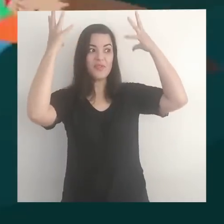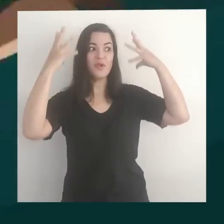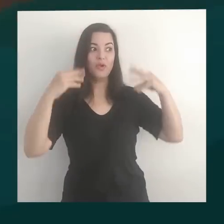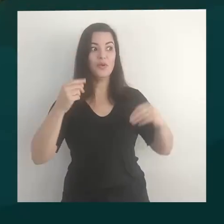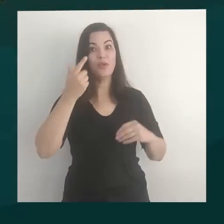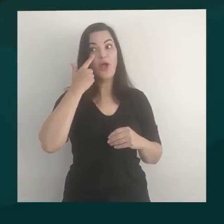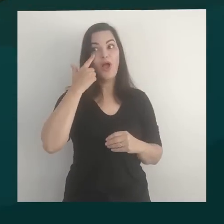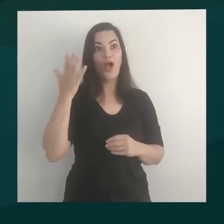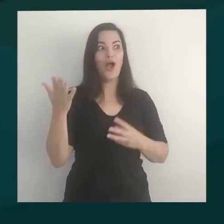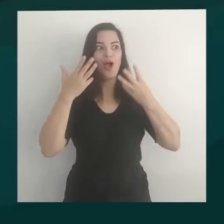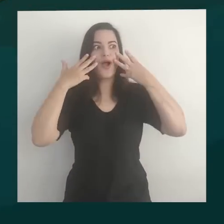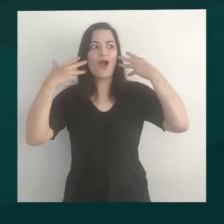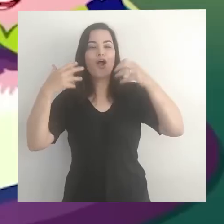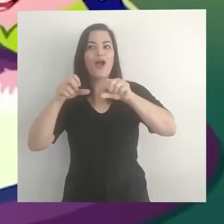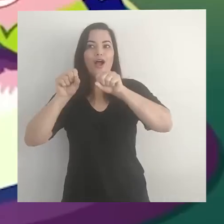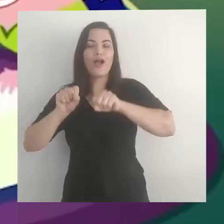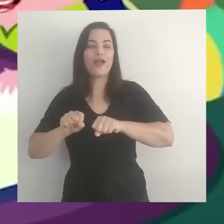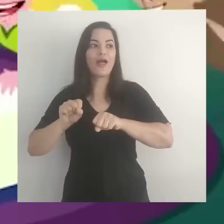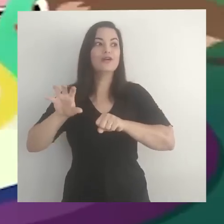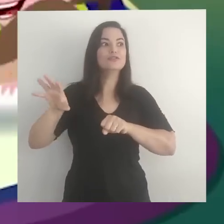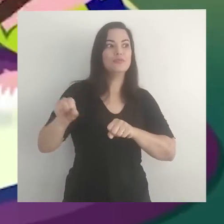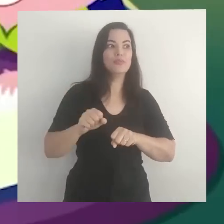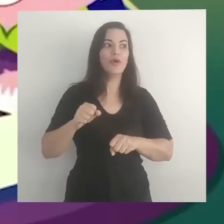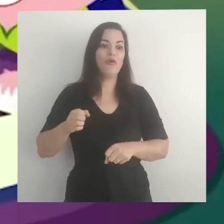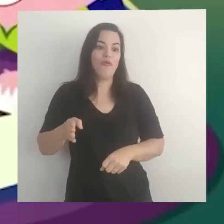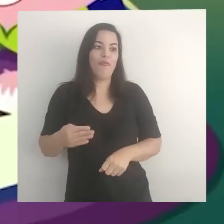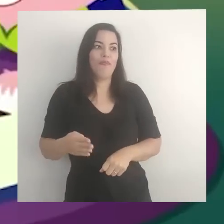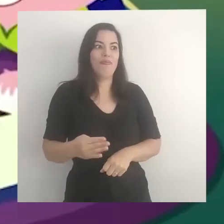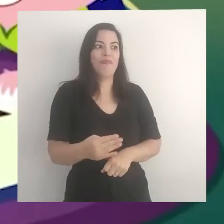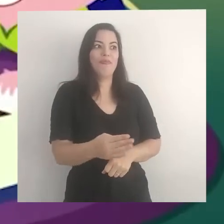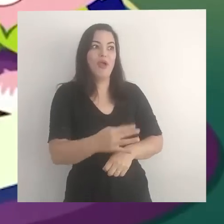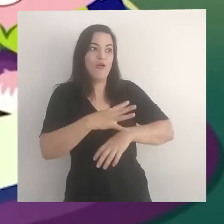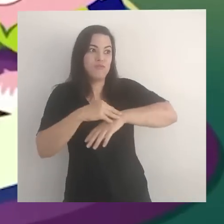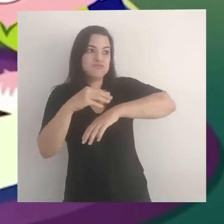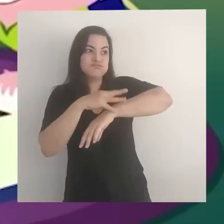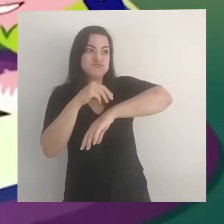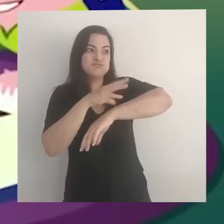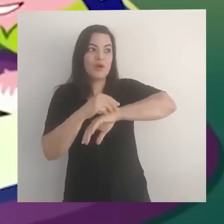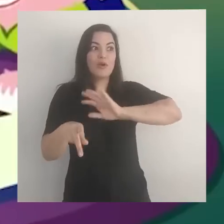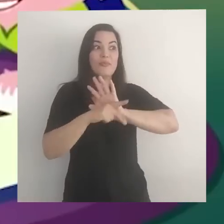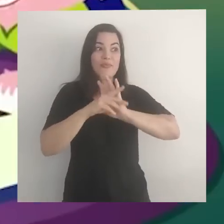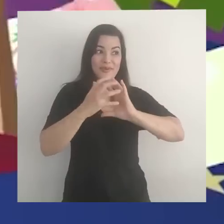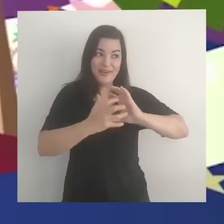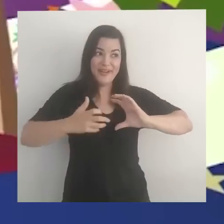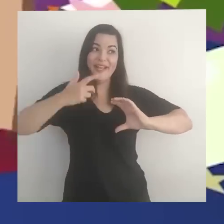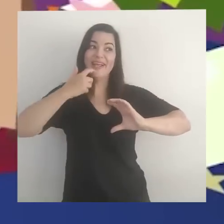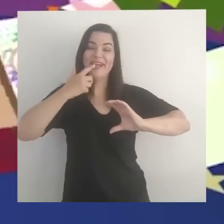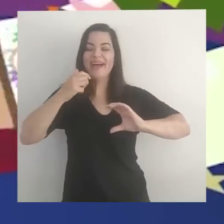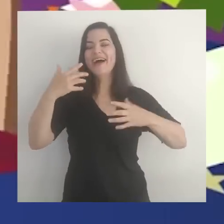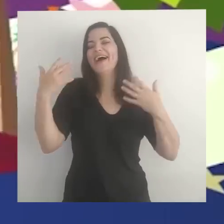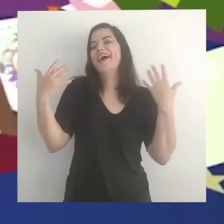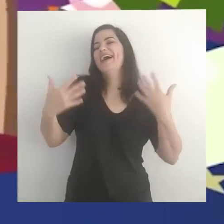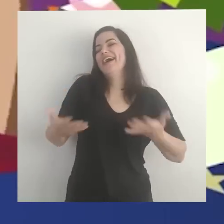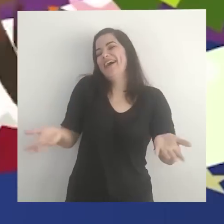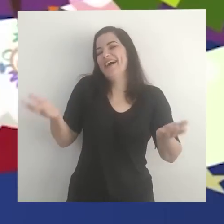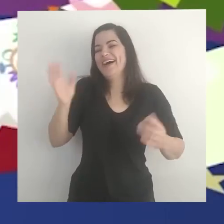Luna, acho que o Cláudio achou um peixe peludo marciano. Ai, Cláudio.